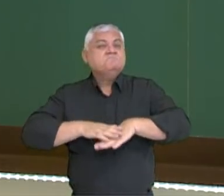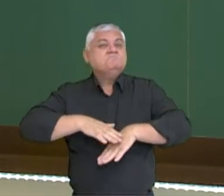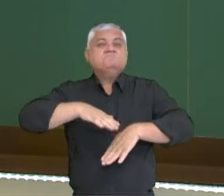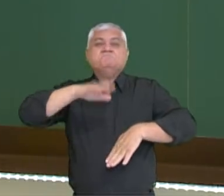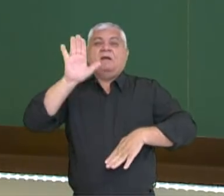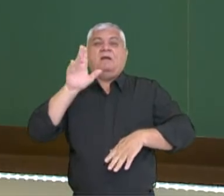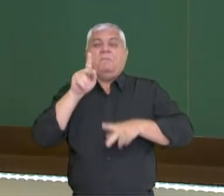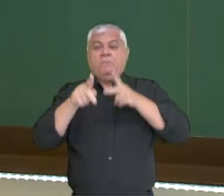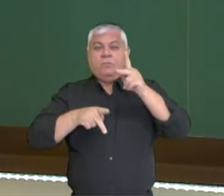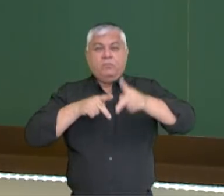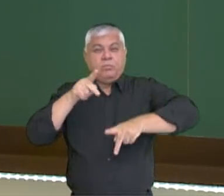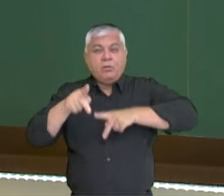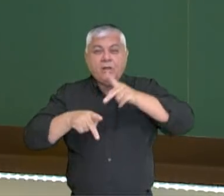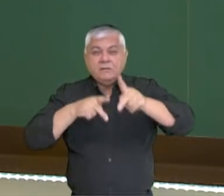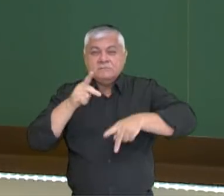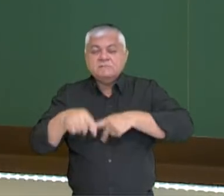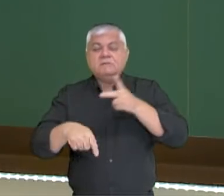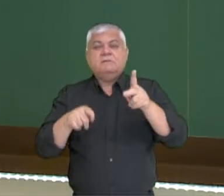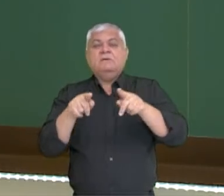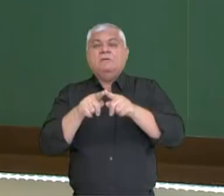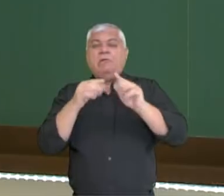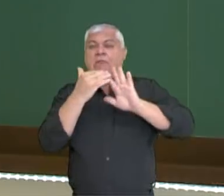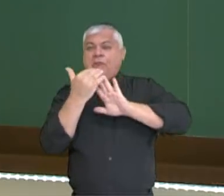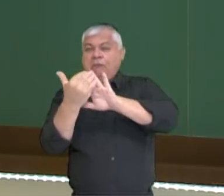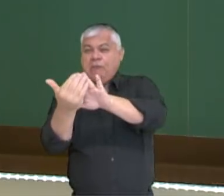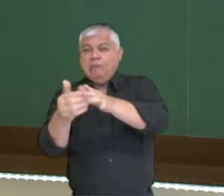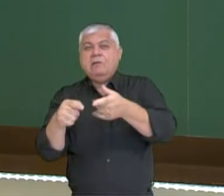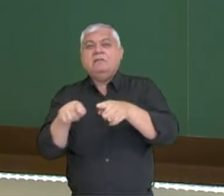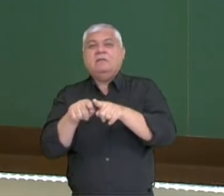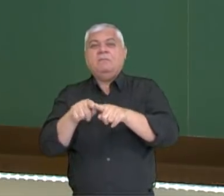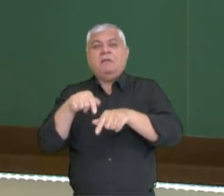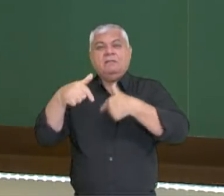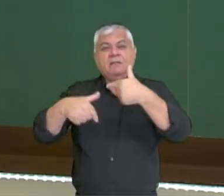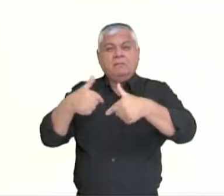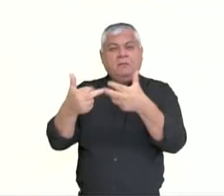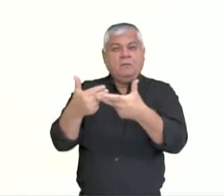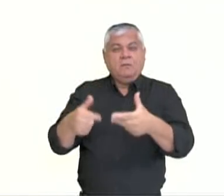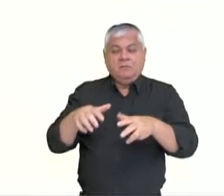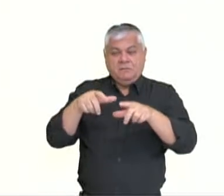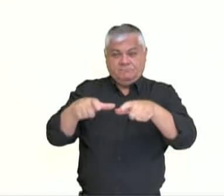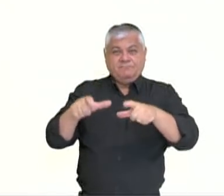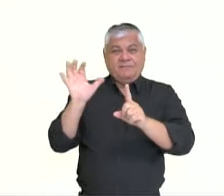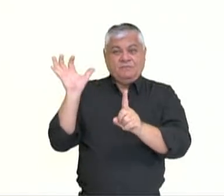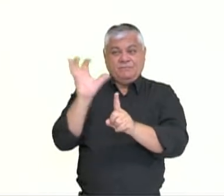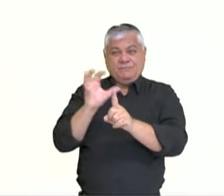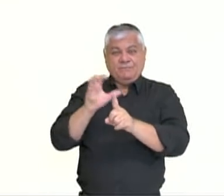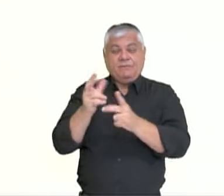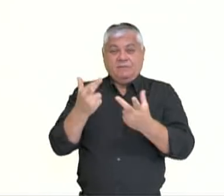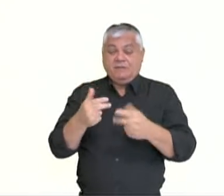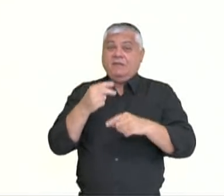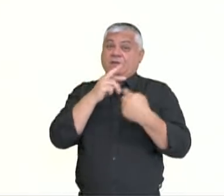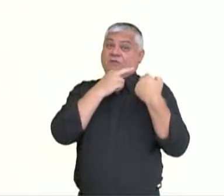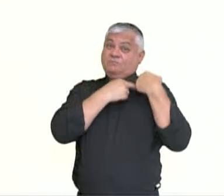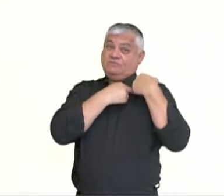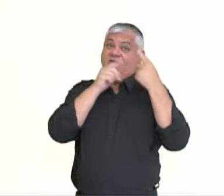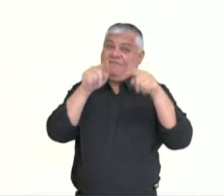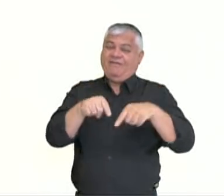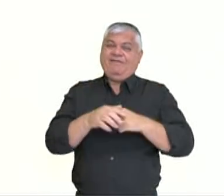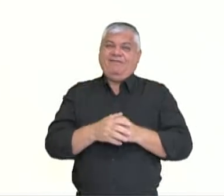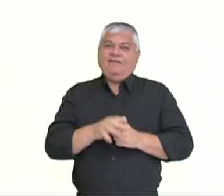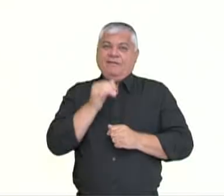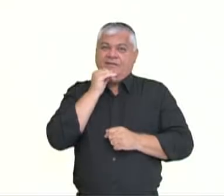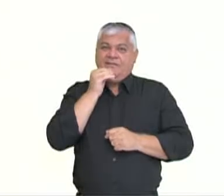concentração de população e de atividades dessa população, dessa sociedade. Ele pode ser responsável pelos